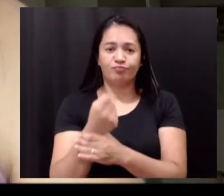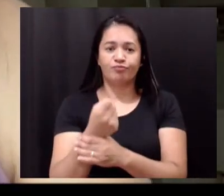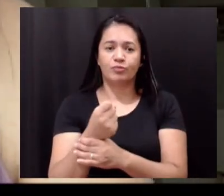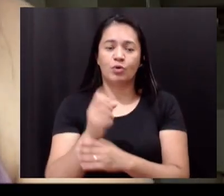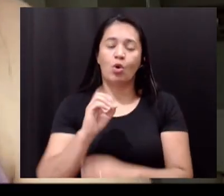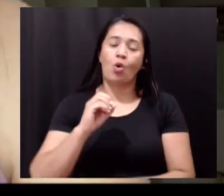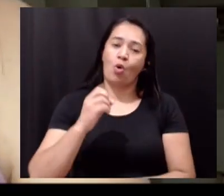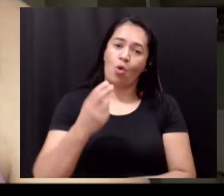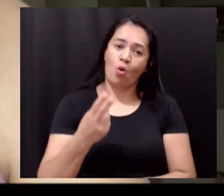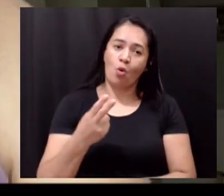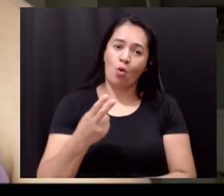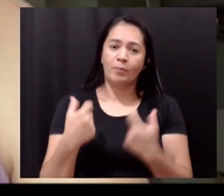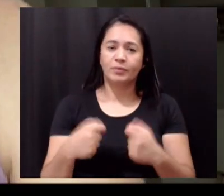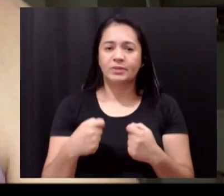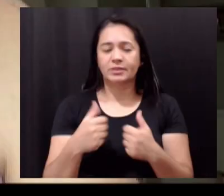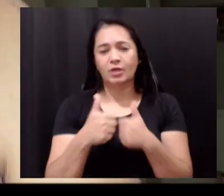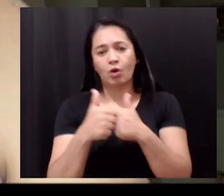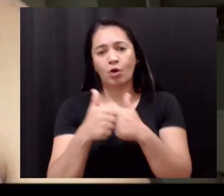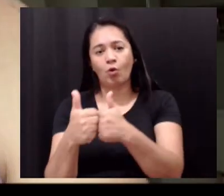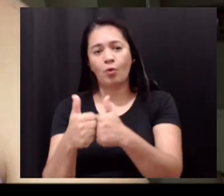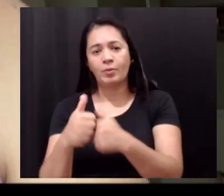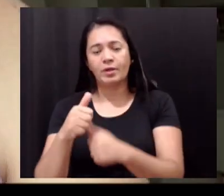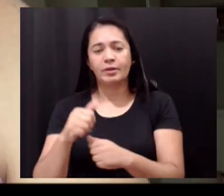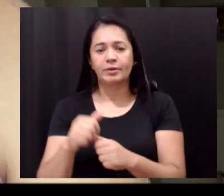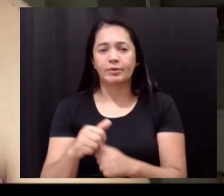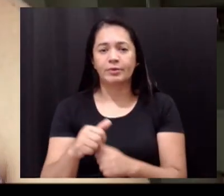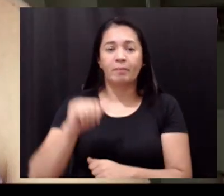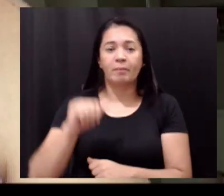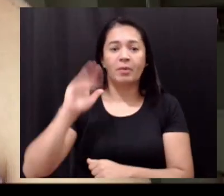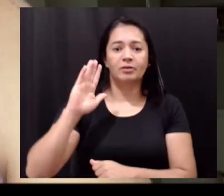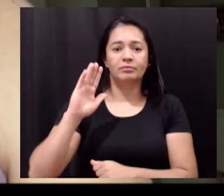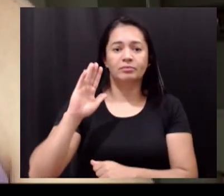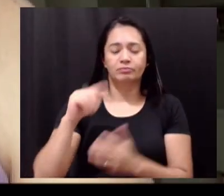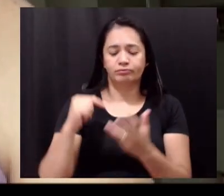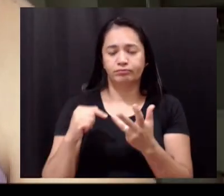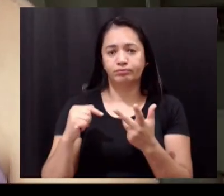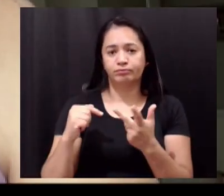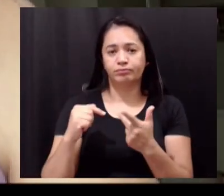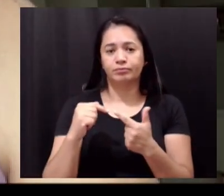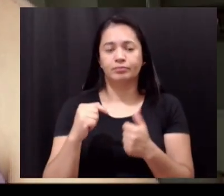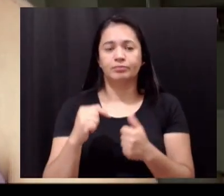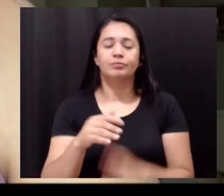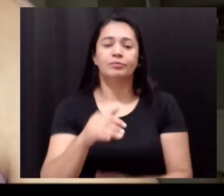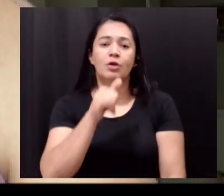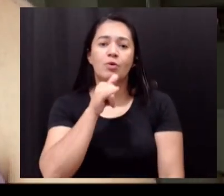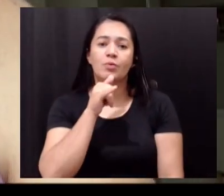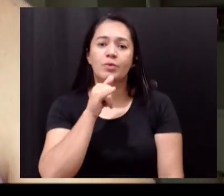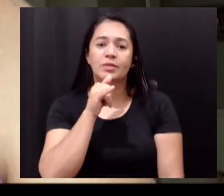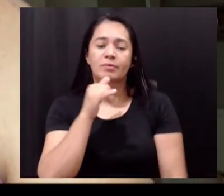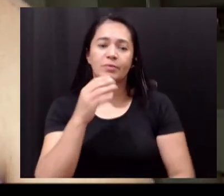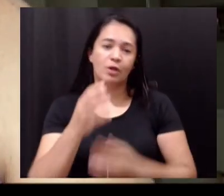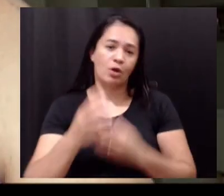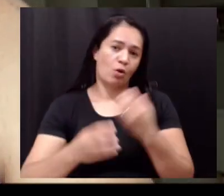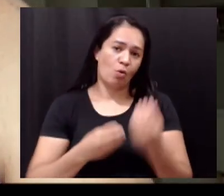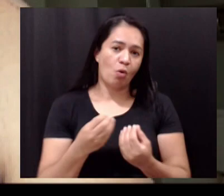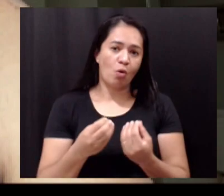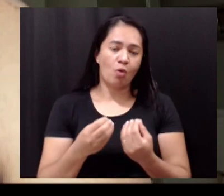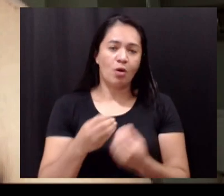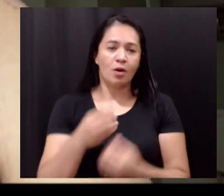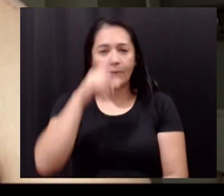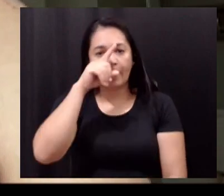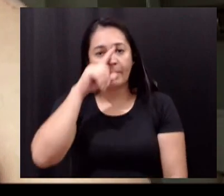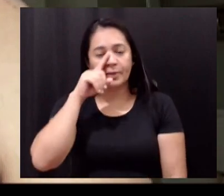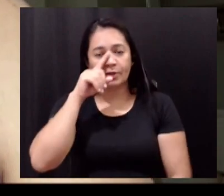algum acompanhamento maior, isso tudo entra em questão. Então, por exemplo, como existe o risco da paciente desenvolver alguma